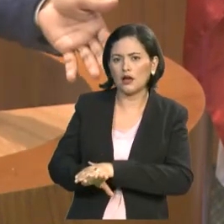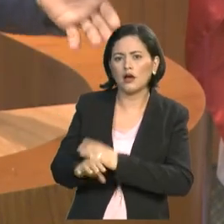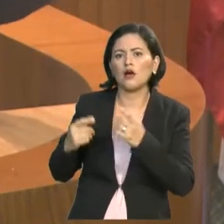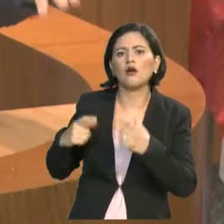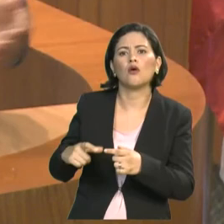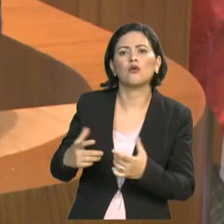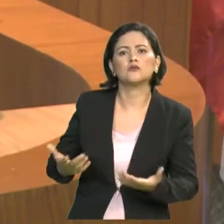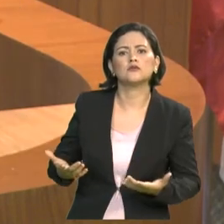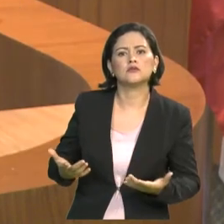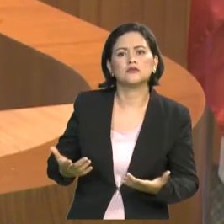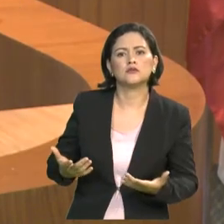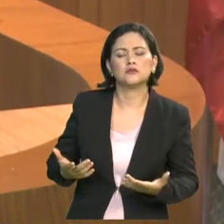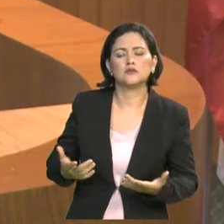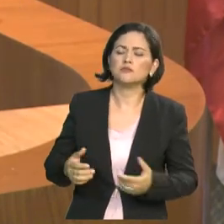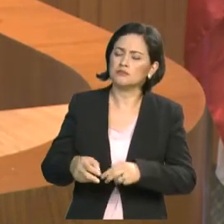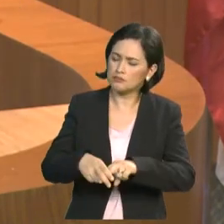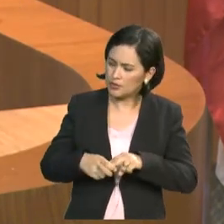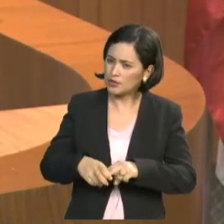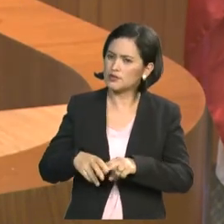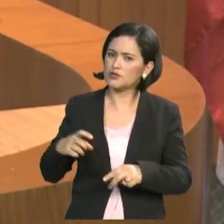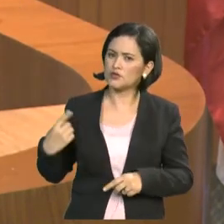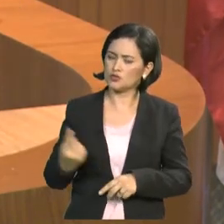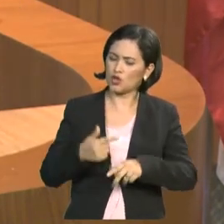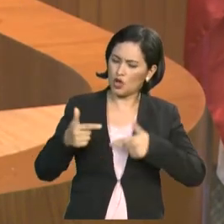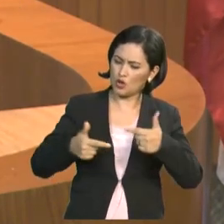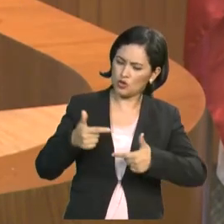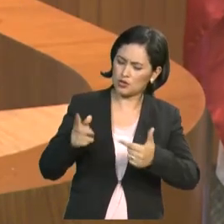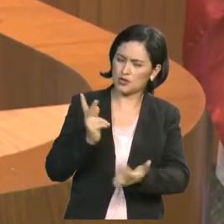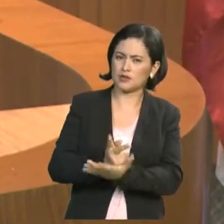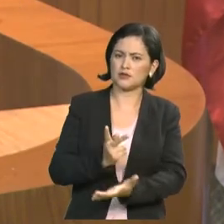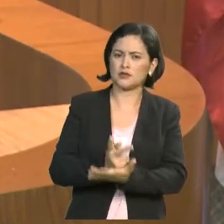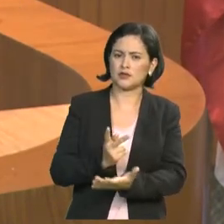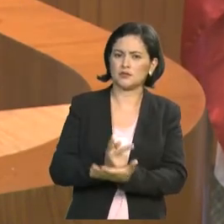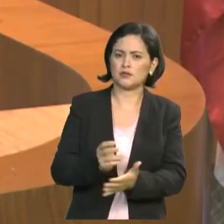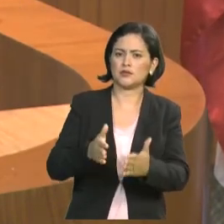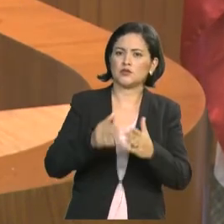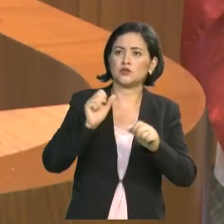permanente em busca de transparência do governo do Estado. É o que tinha para o momento, senhor presidente.